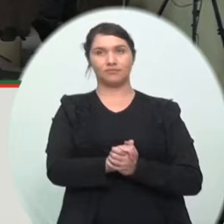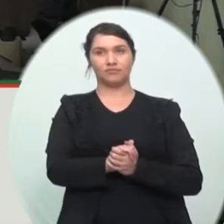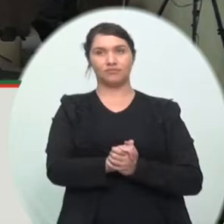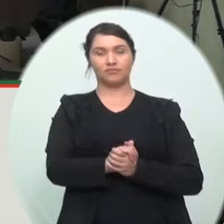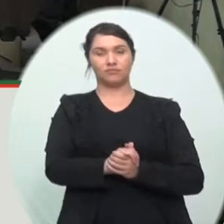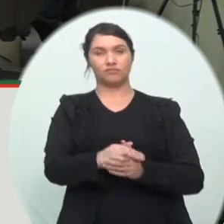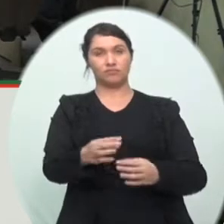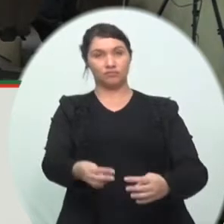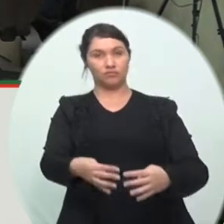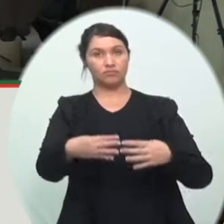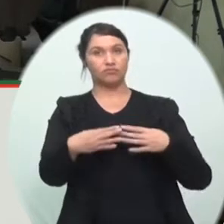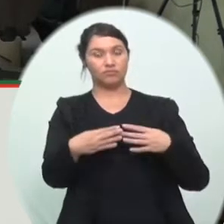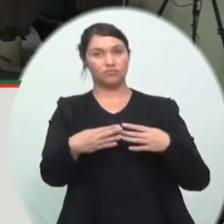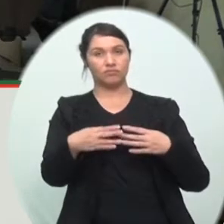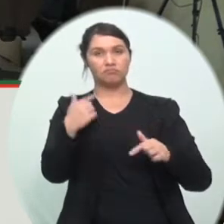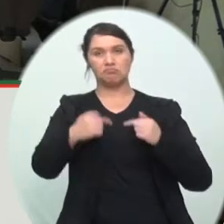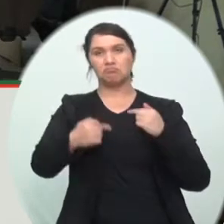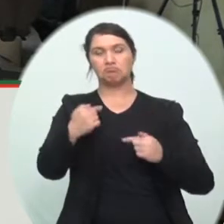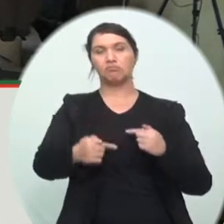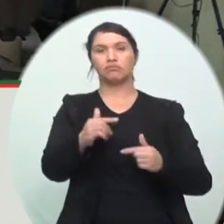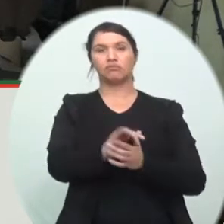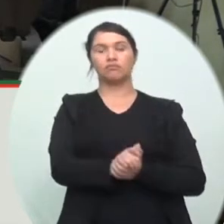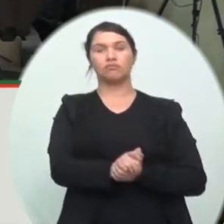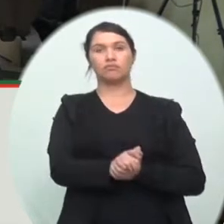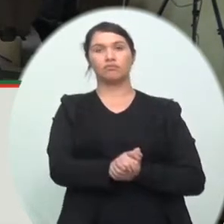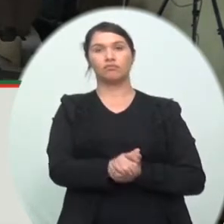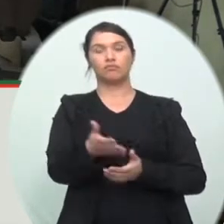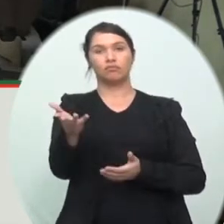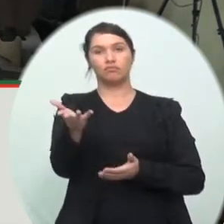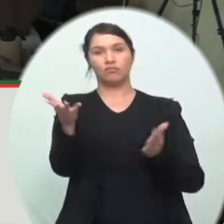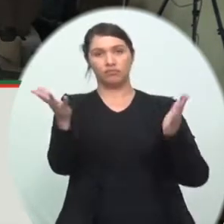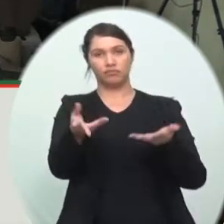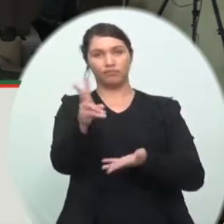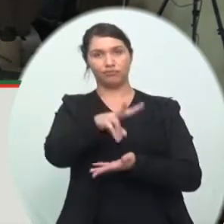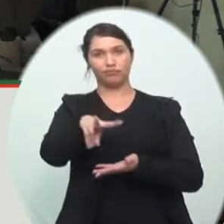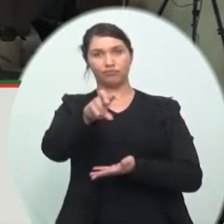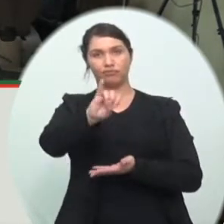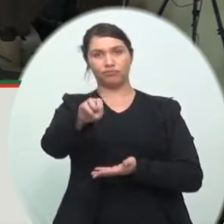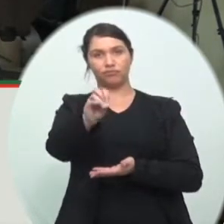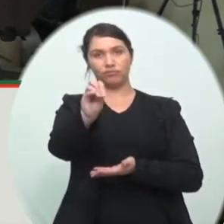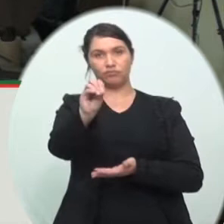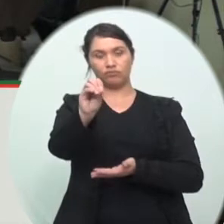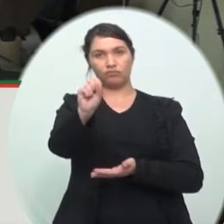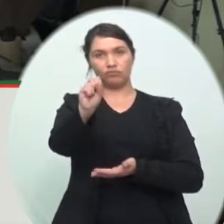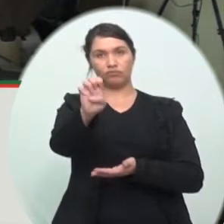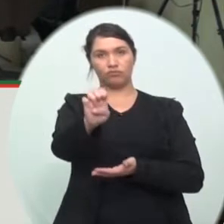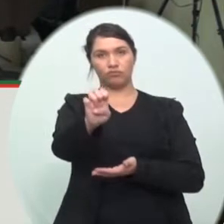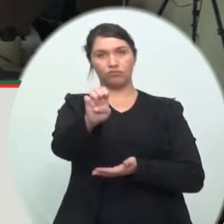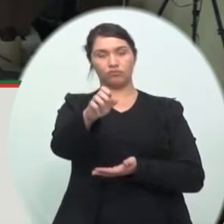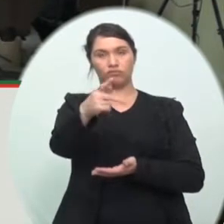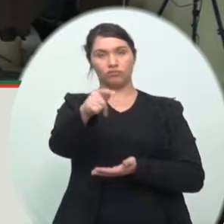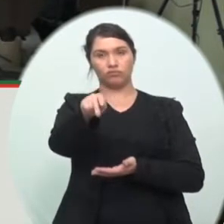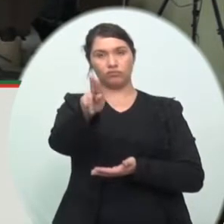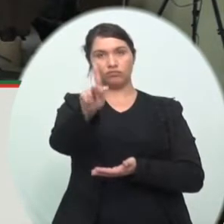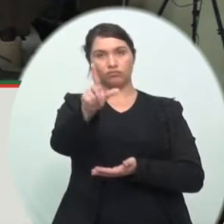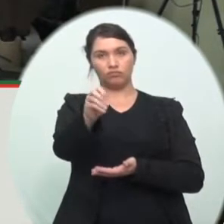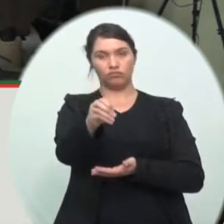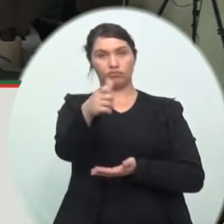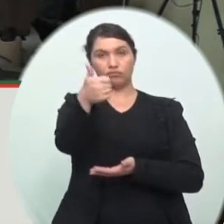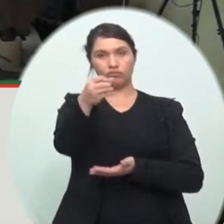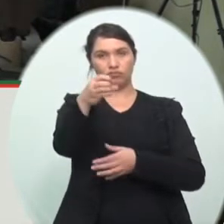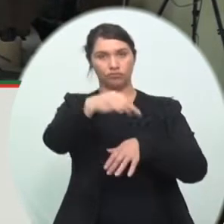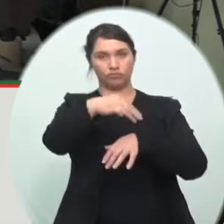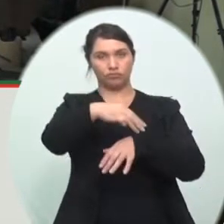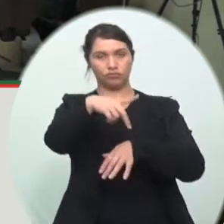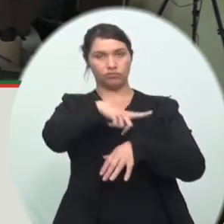A moção continua em discussão. Com a palavra, o vereador José Paulo Ferrarese. Vossa Excelência dispõe de 10